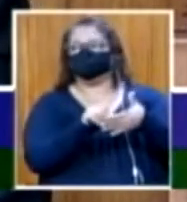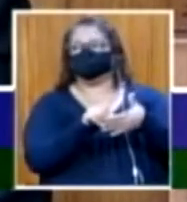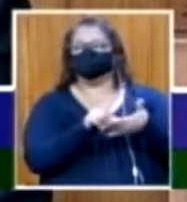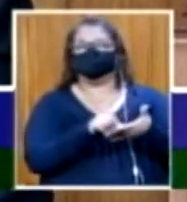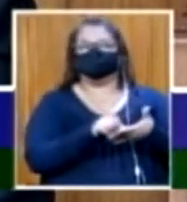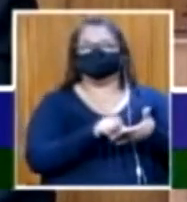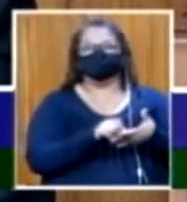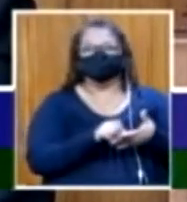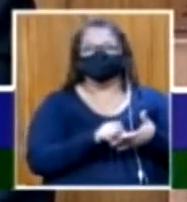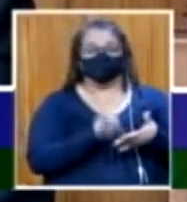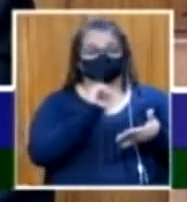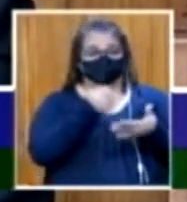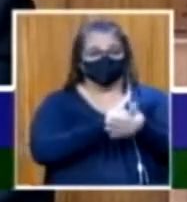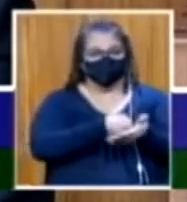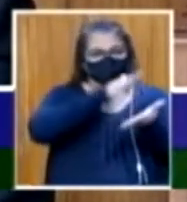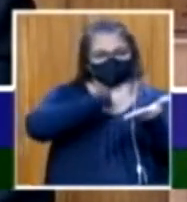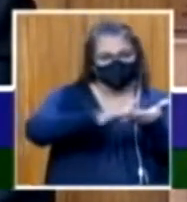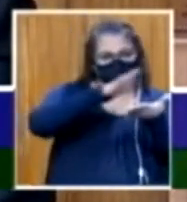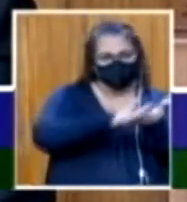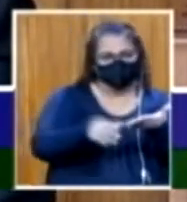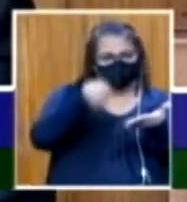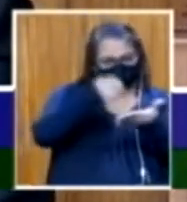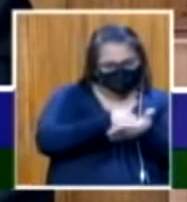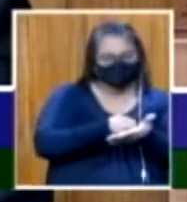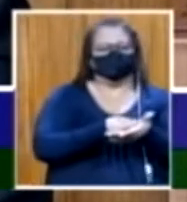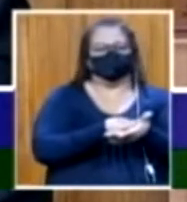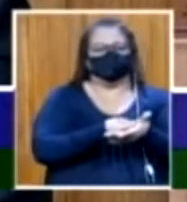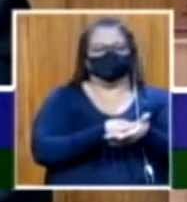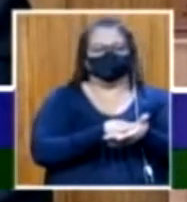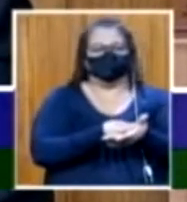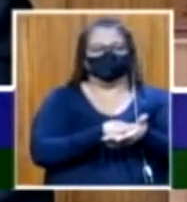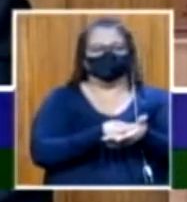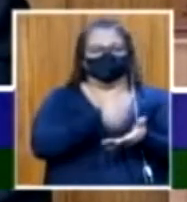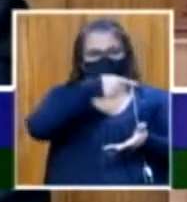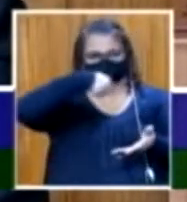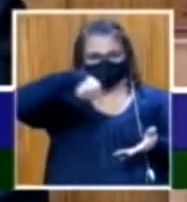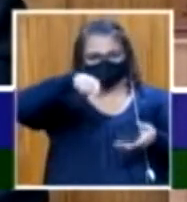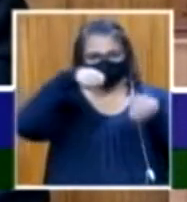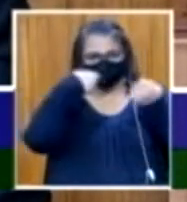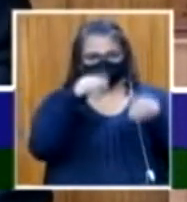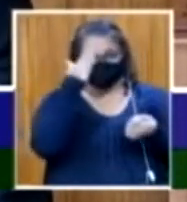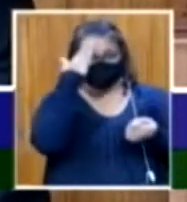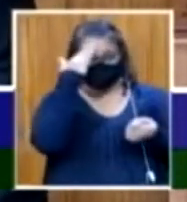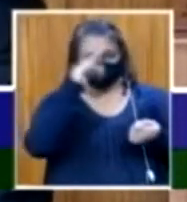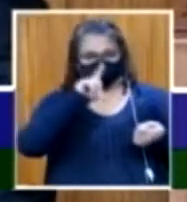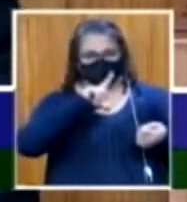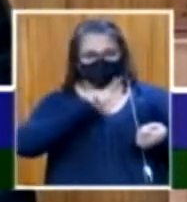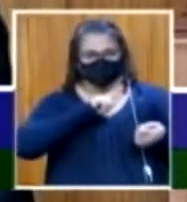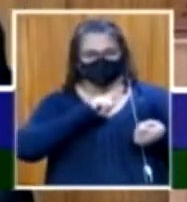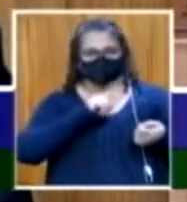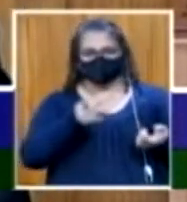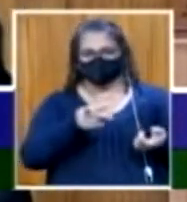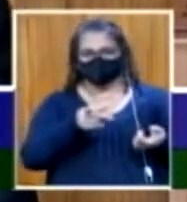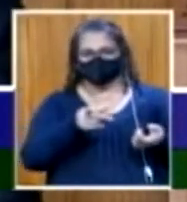em cobrança de tributos para consumo. E já adianto a vocês, há uma